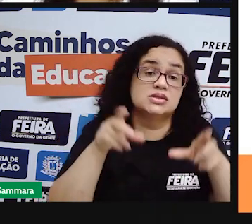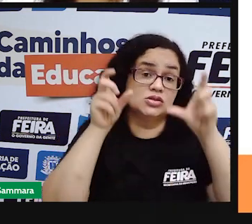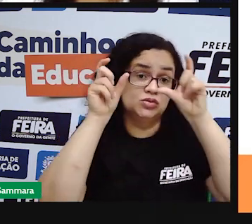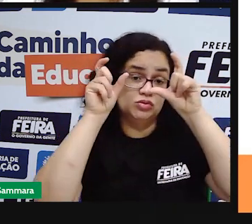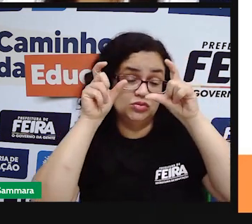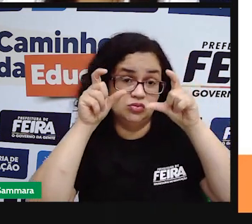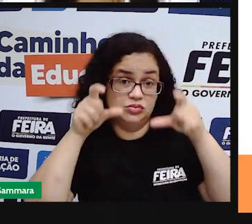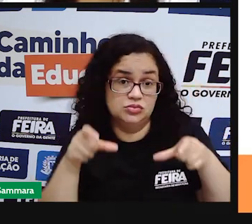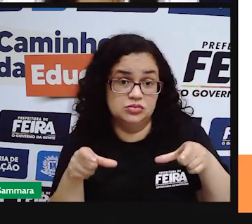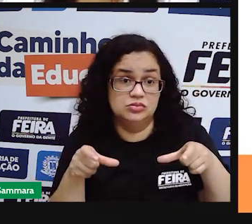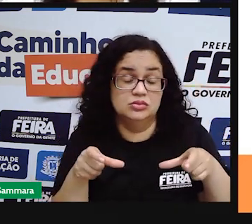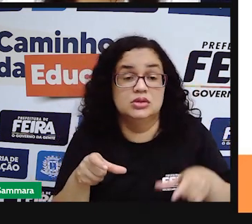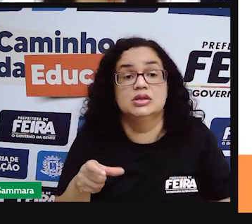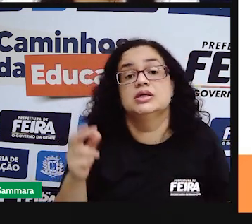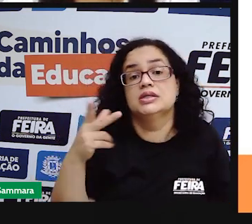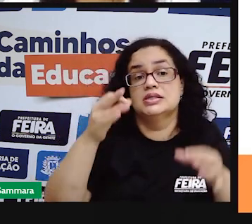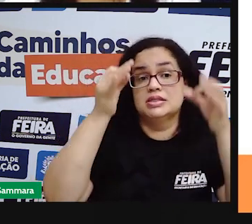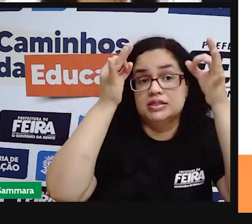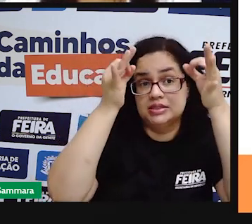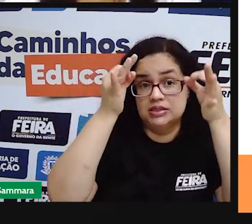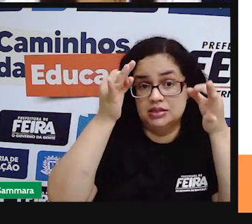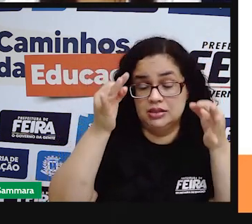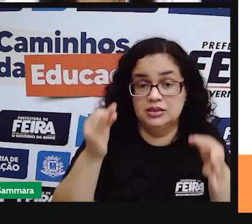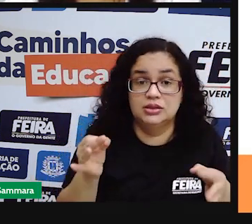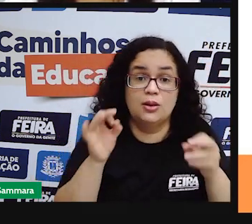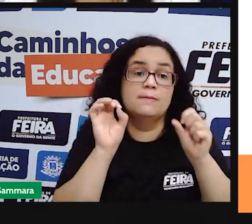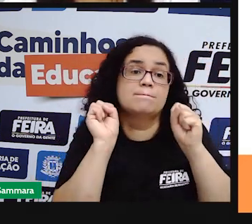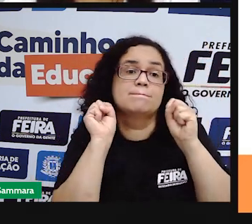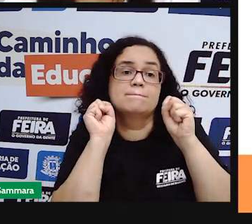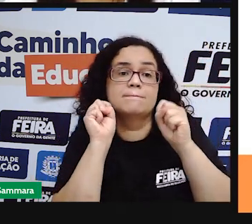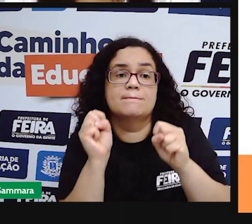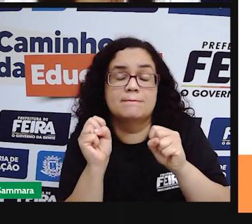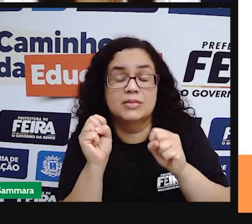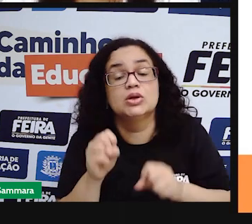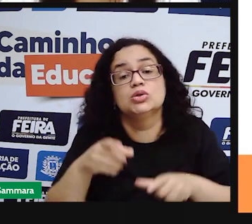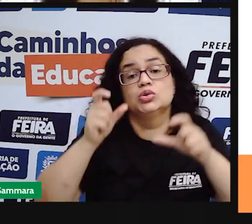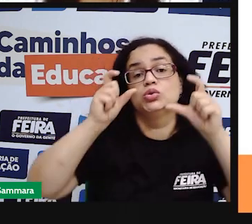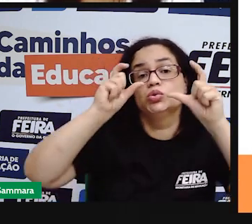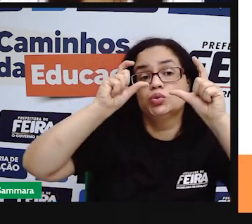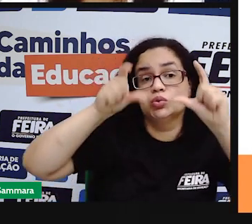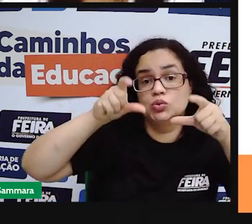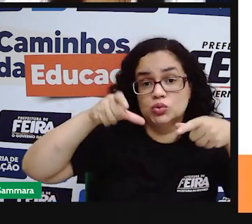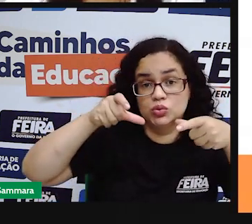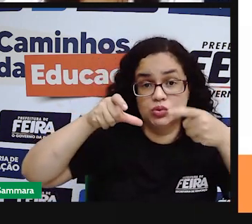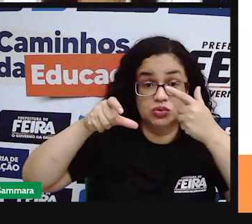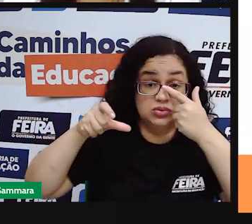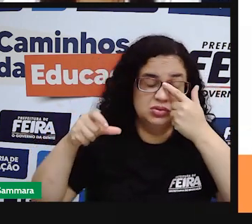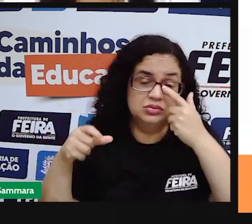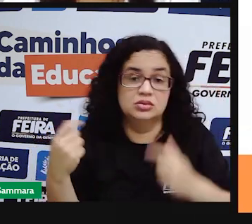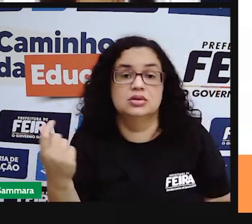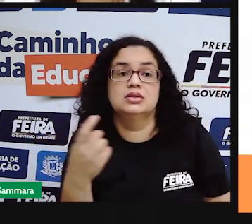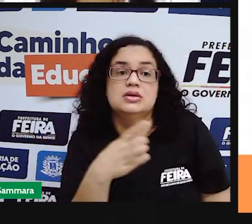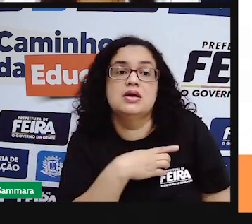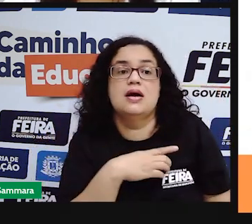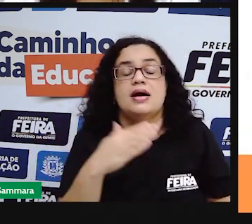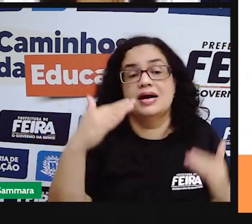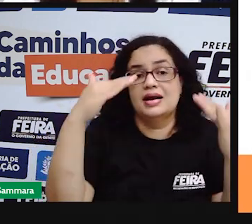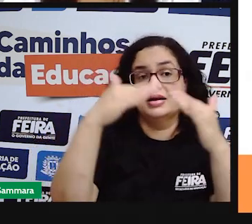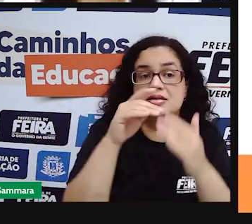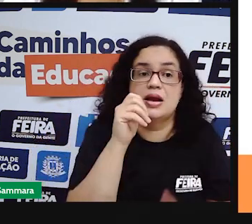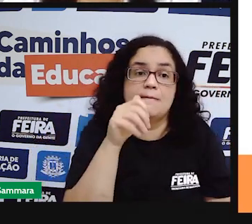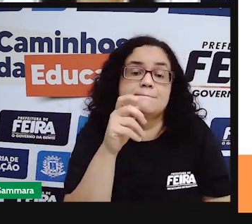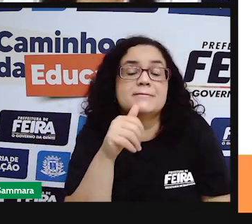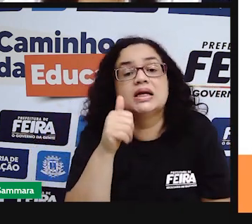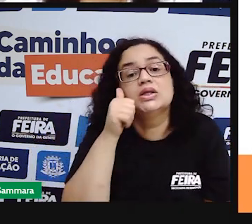uma localização exata, porque eu poderia colocar a casa em outros lugares e mesmo assim a casa estaria perto da menina.